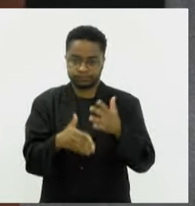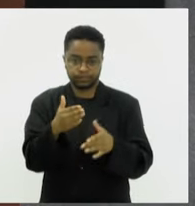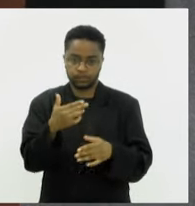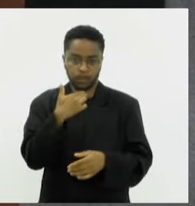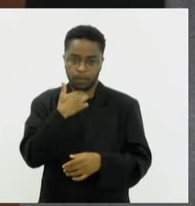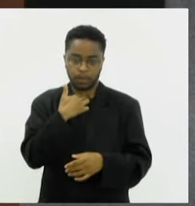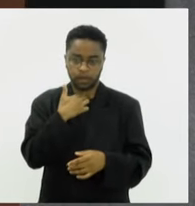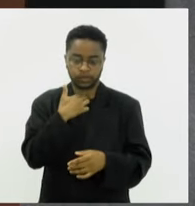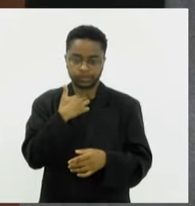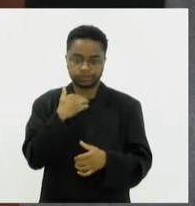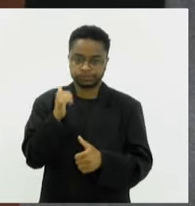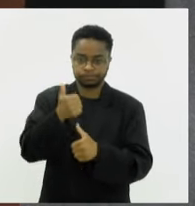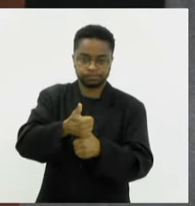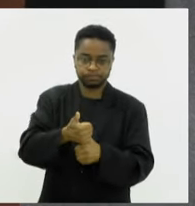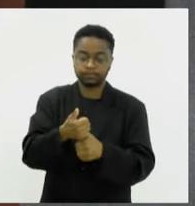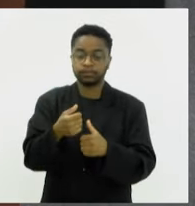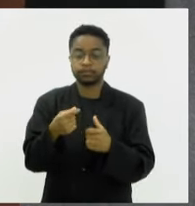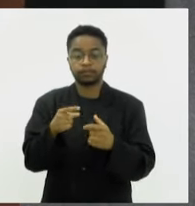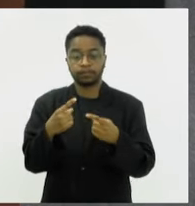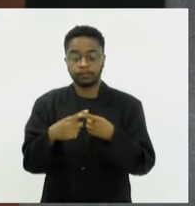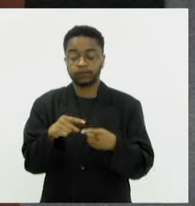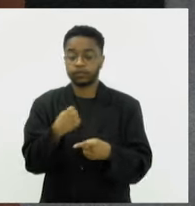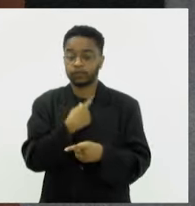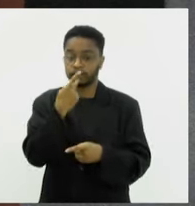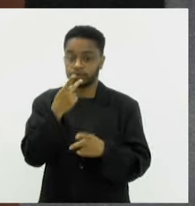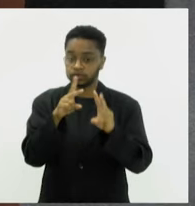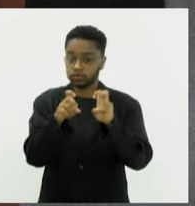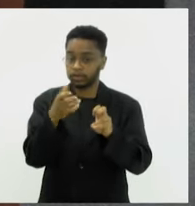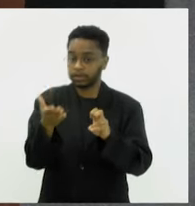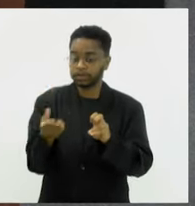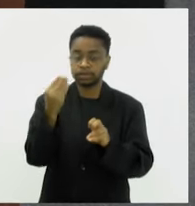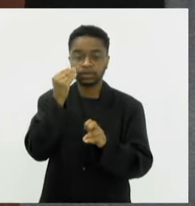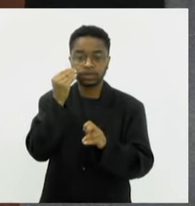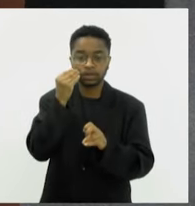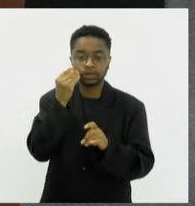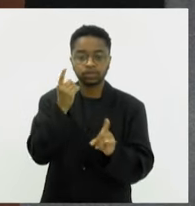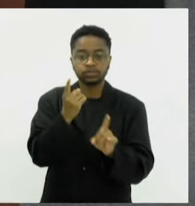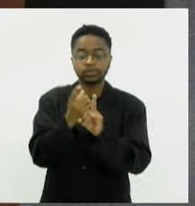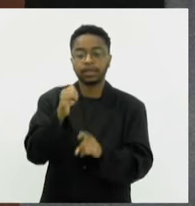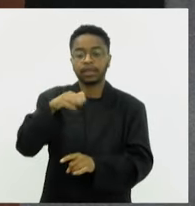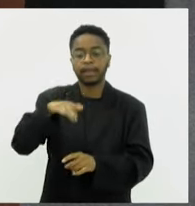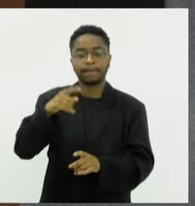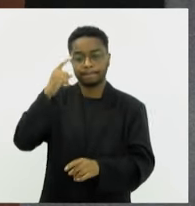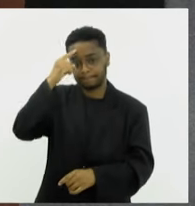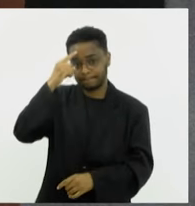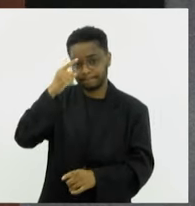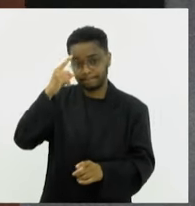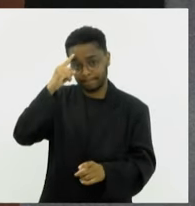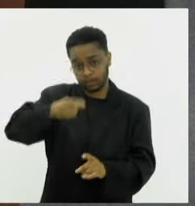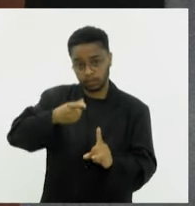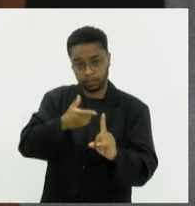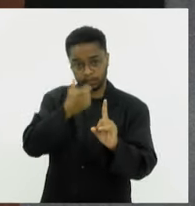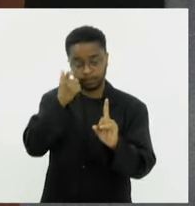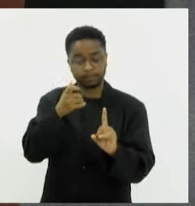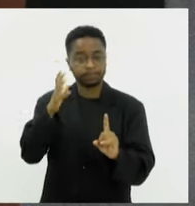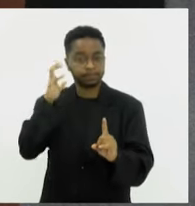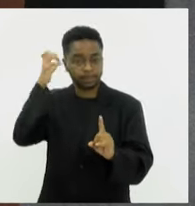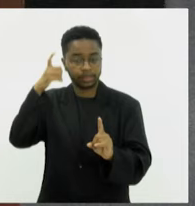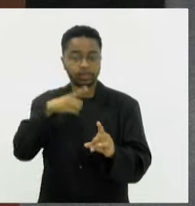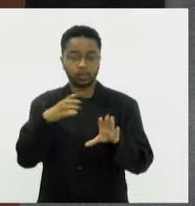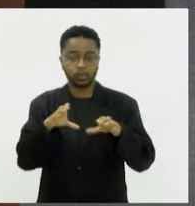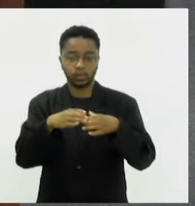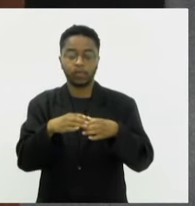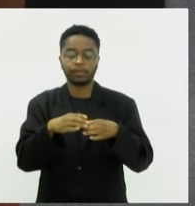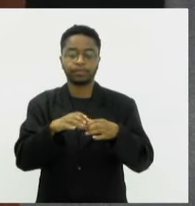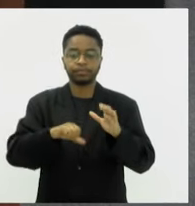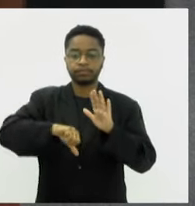falávamos. Ao chegar nos mandantes de assassinato de Marielle, chegaríamos à cúpula do crime organizado.